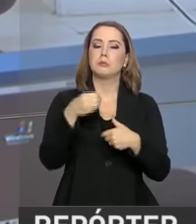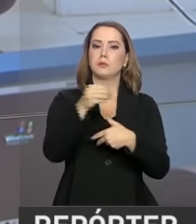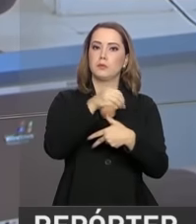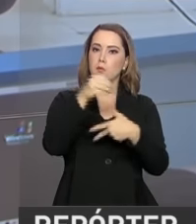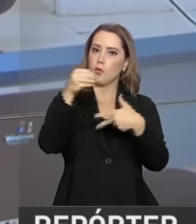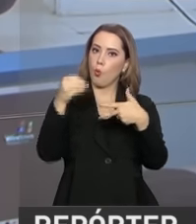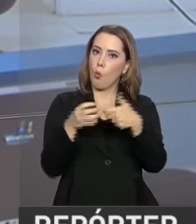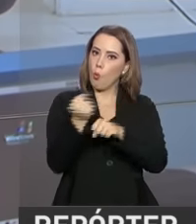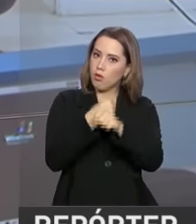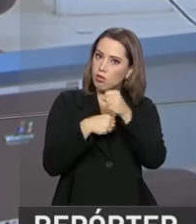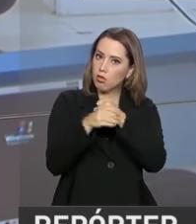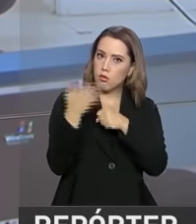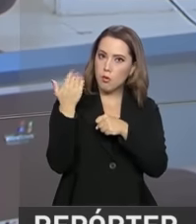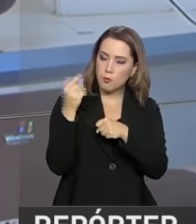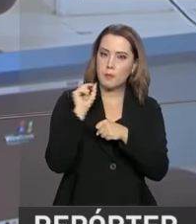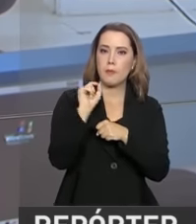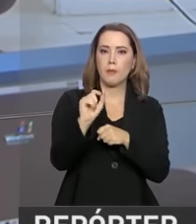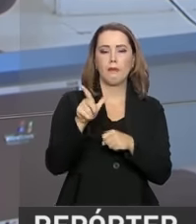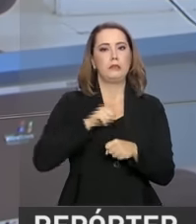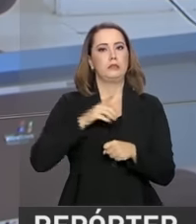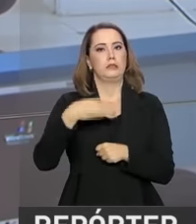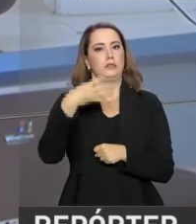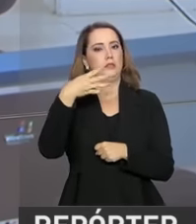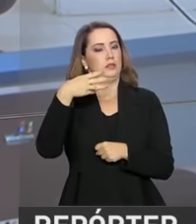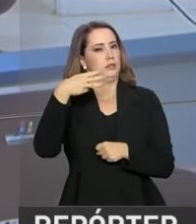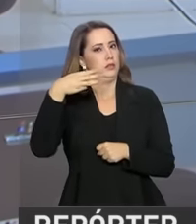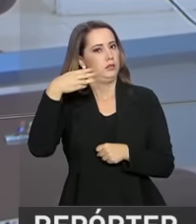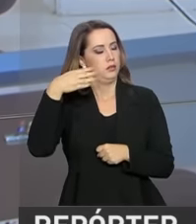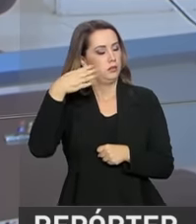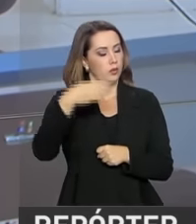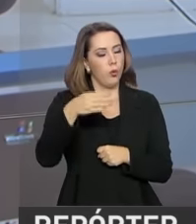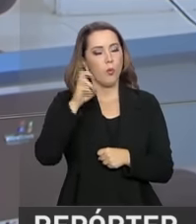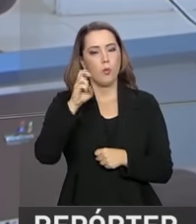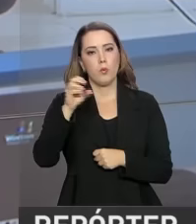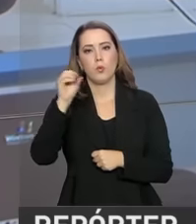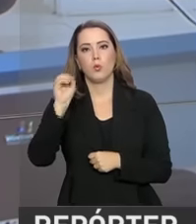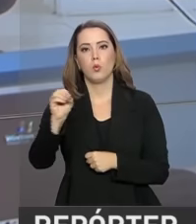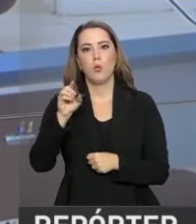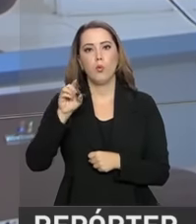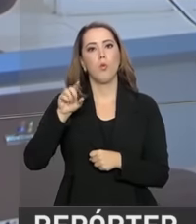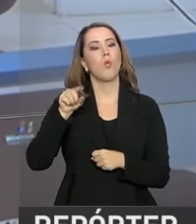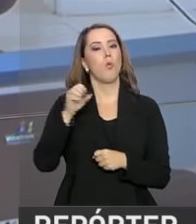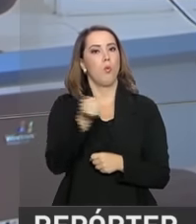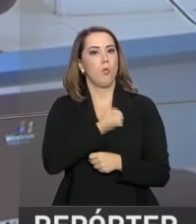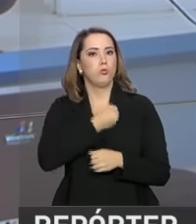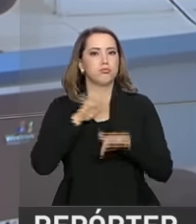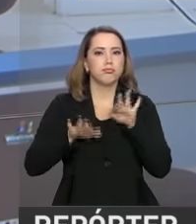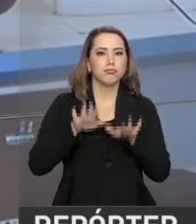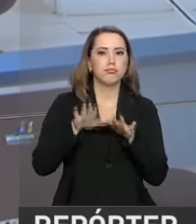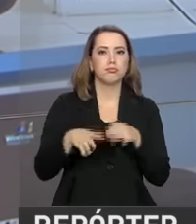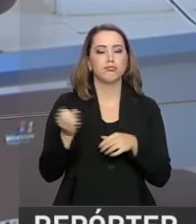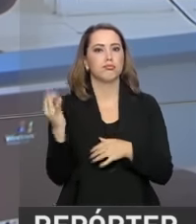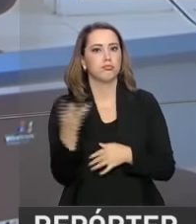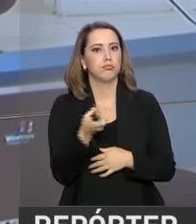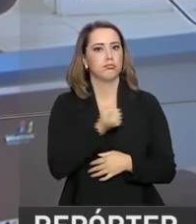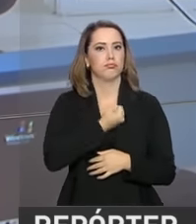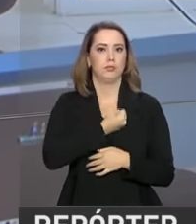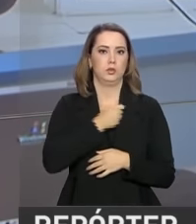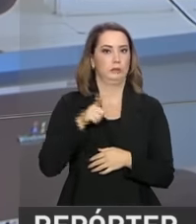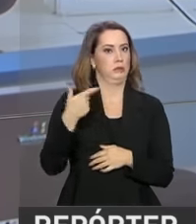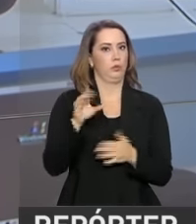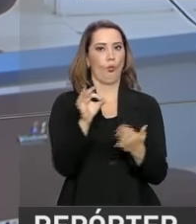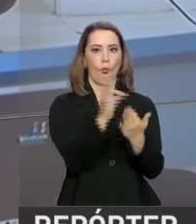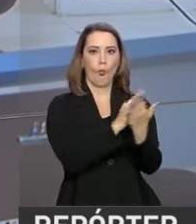ter feito o Enem de 2015 ter tirado no mínimo 450 pontos na média das notas e não ter